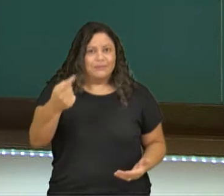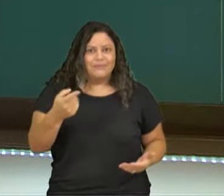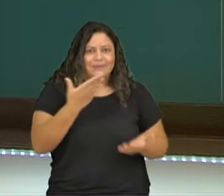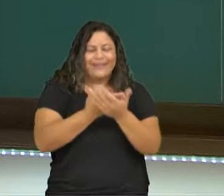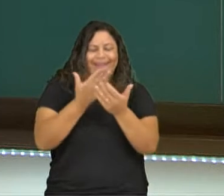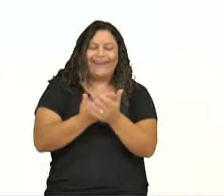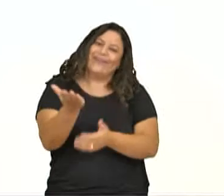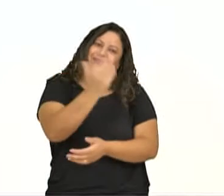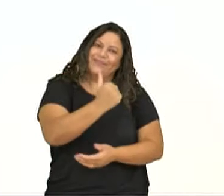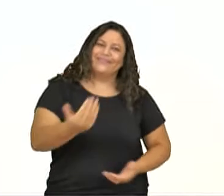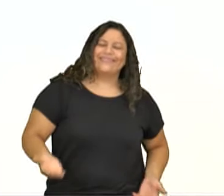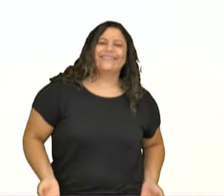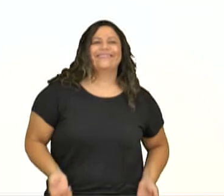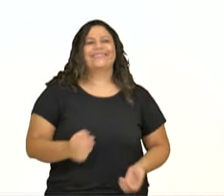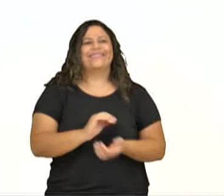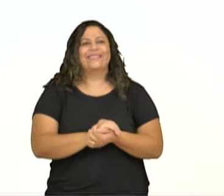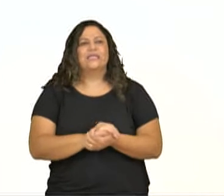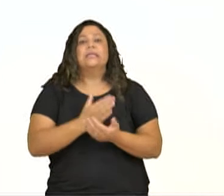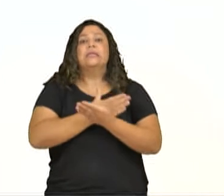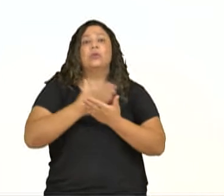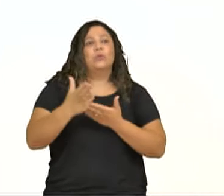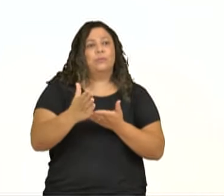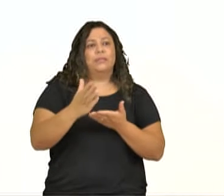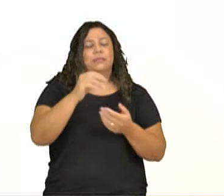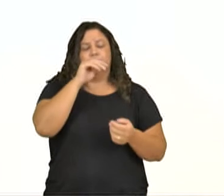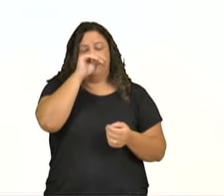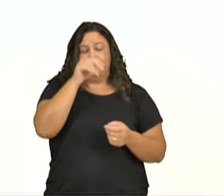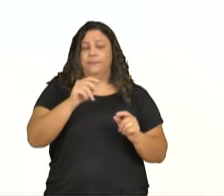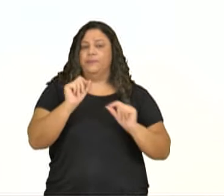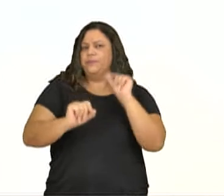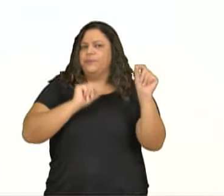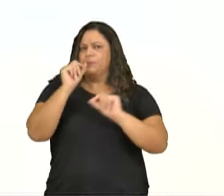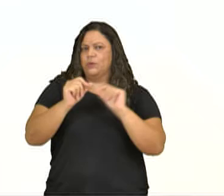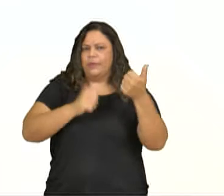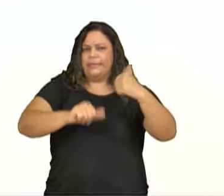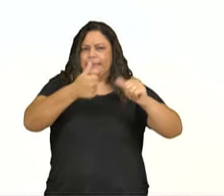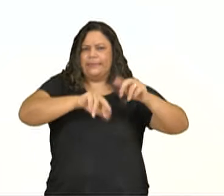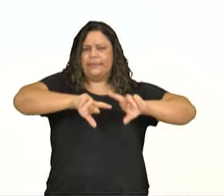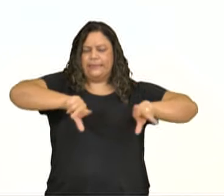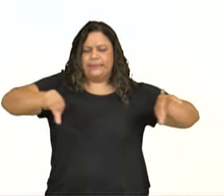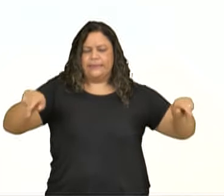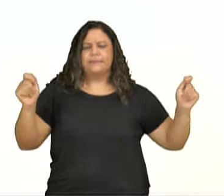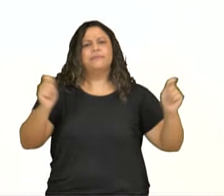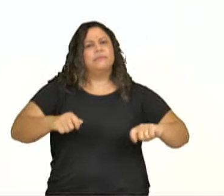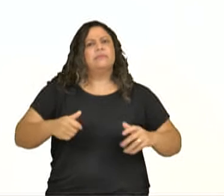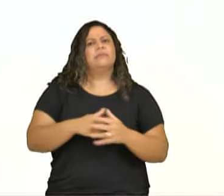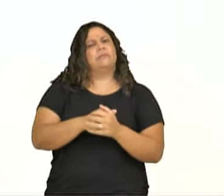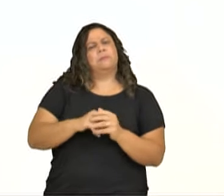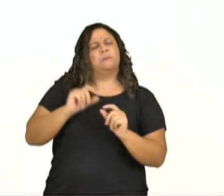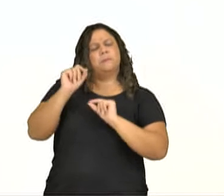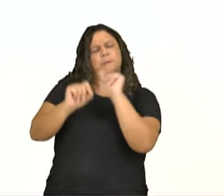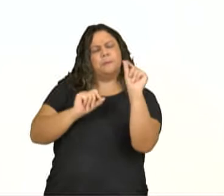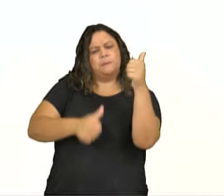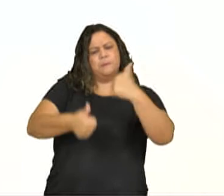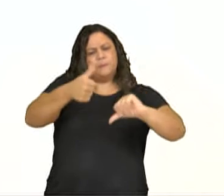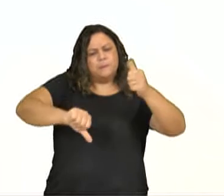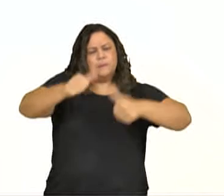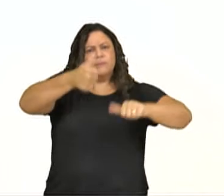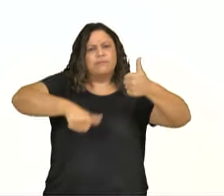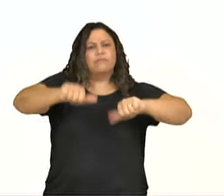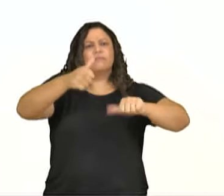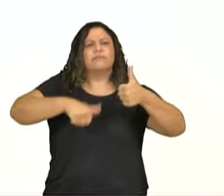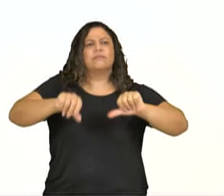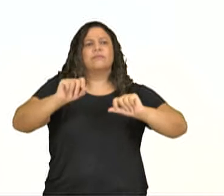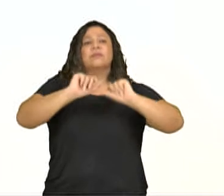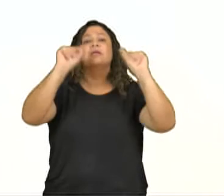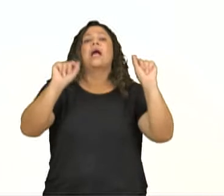Então, começamos com o rendimento das reações. Toda vez que você ouvir o termo rendimento de uma reação química, entenda que é